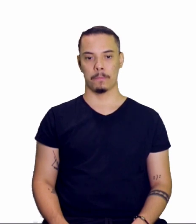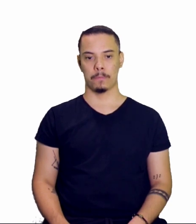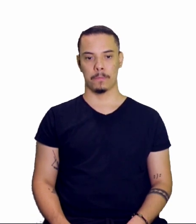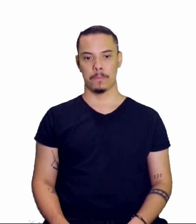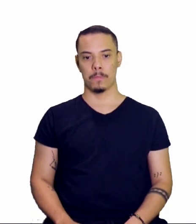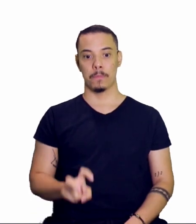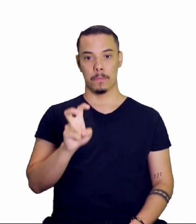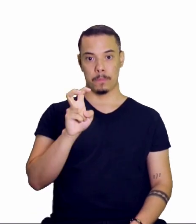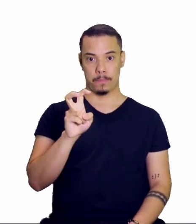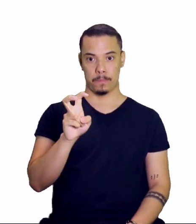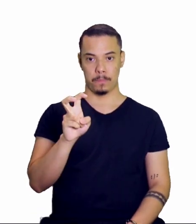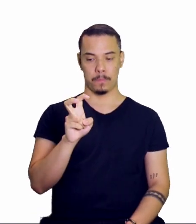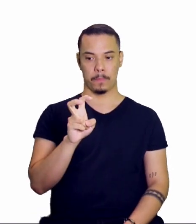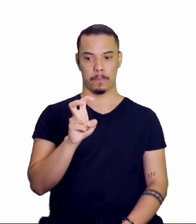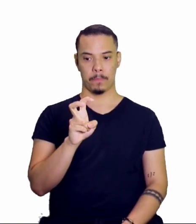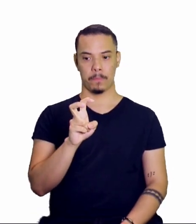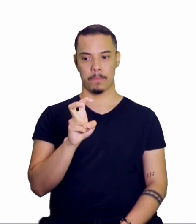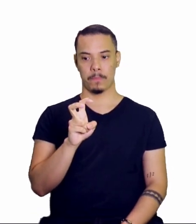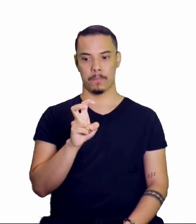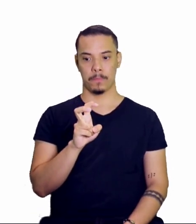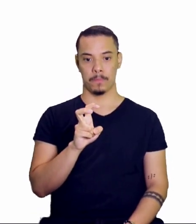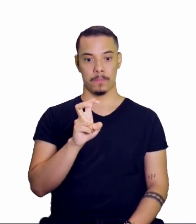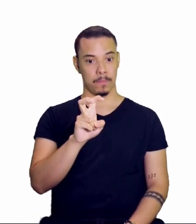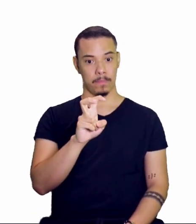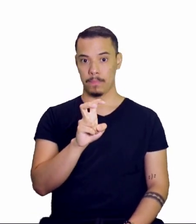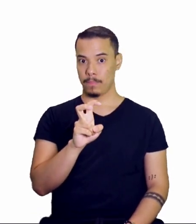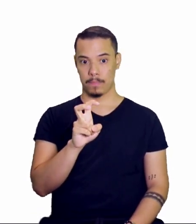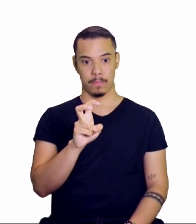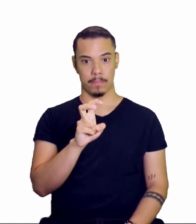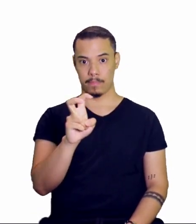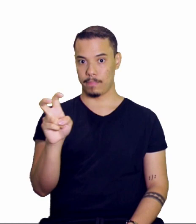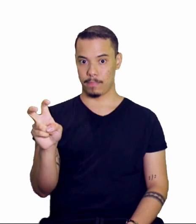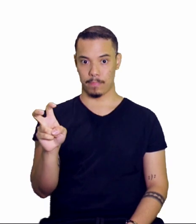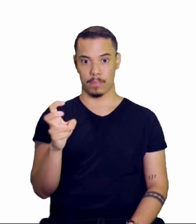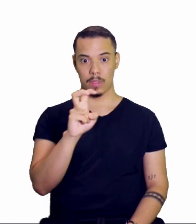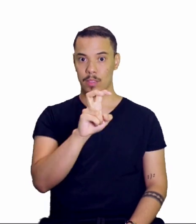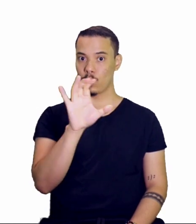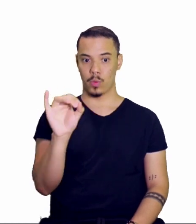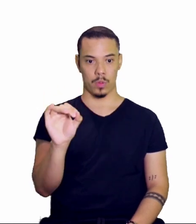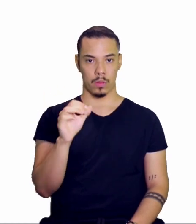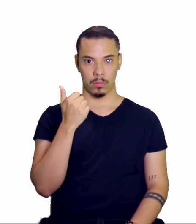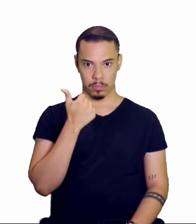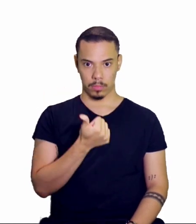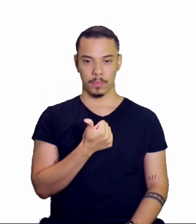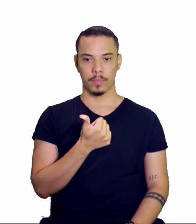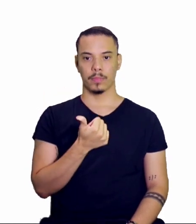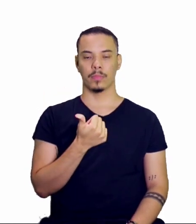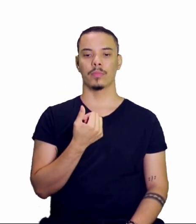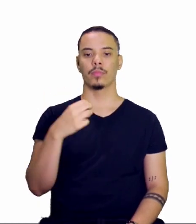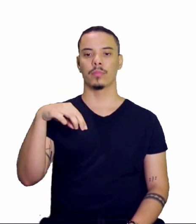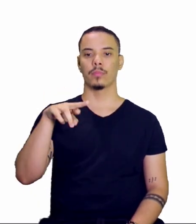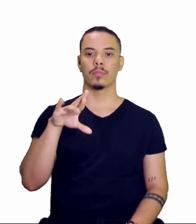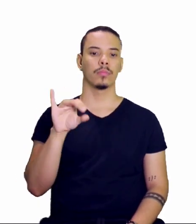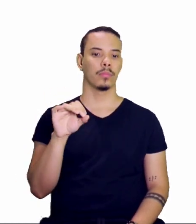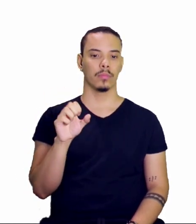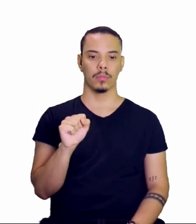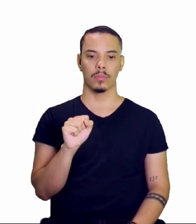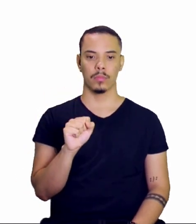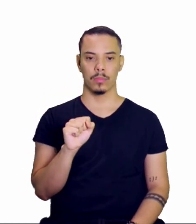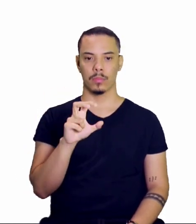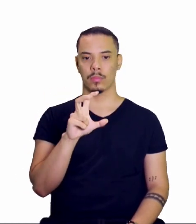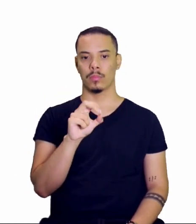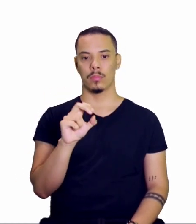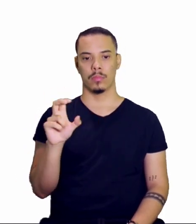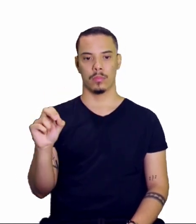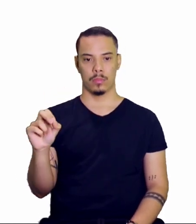é. Mas tá bom. 50 decâmetros é 5 hectômetros, né? Mas tá bom, tá em legal. metros fica ali quanto? 500, né? 500,